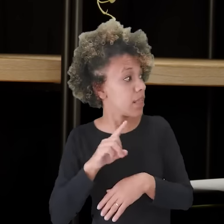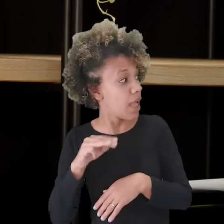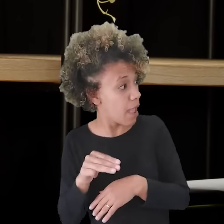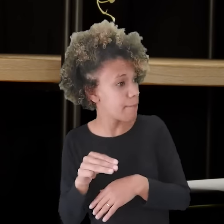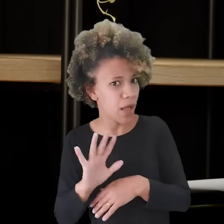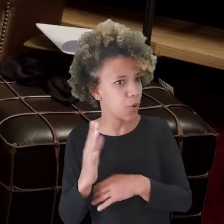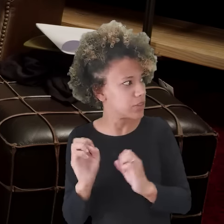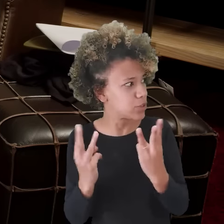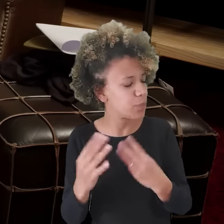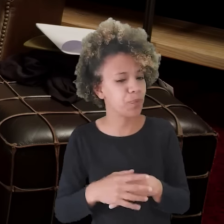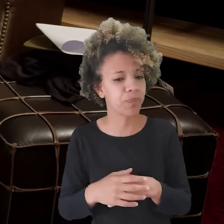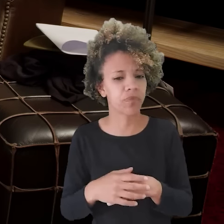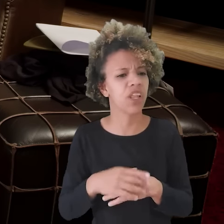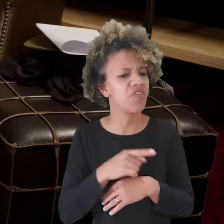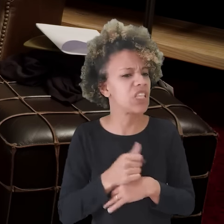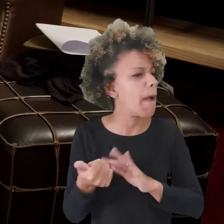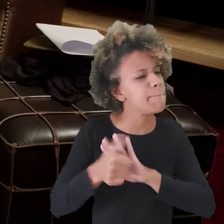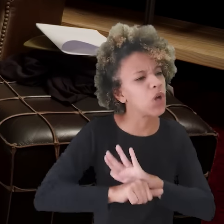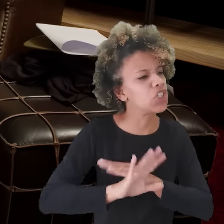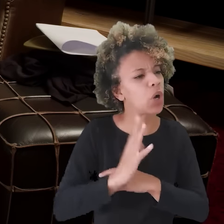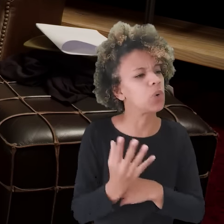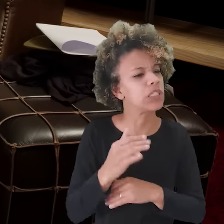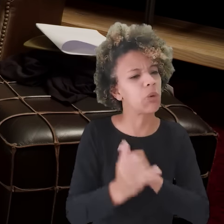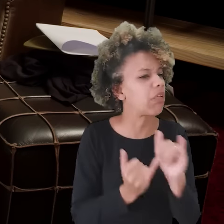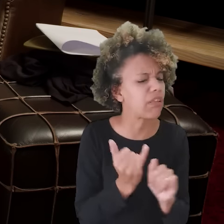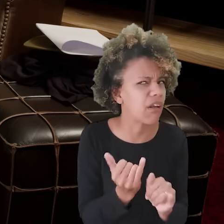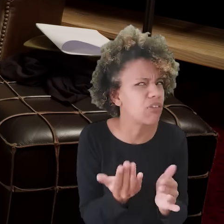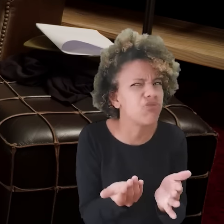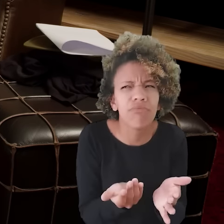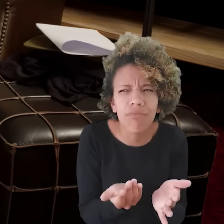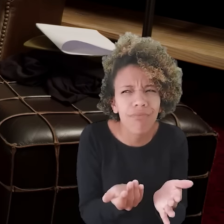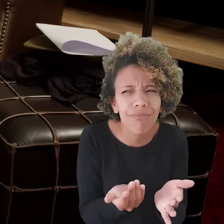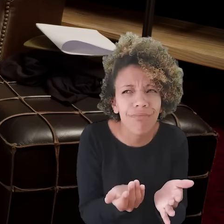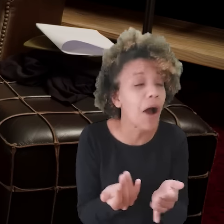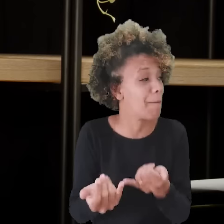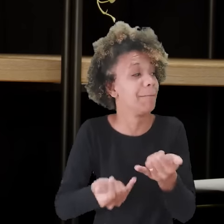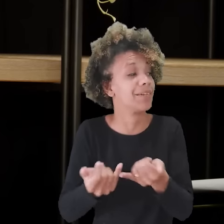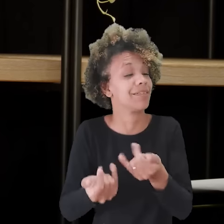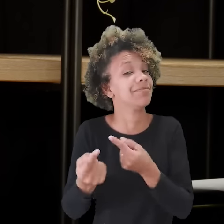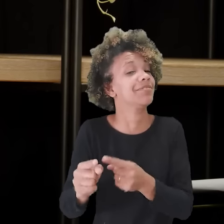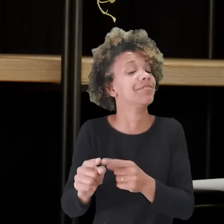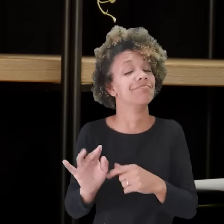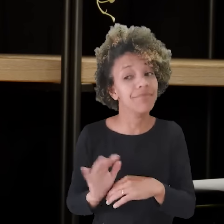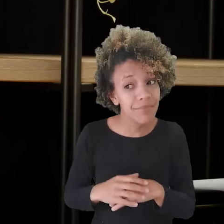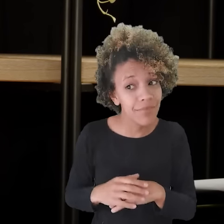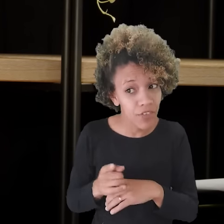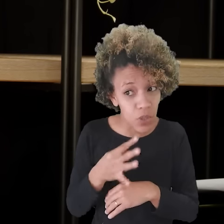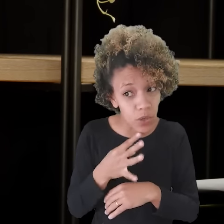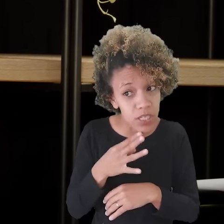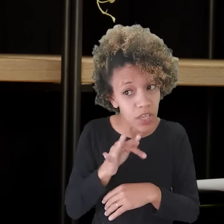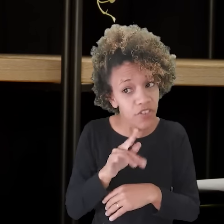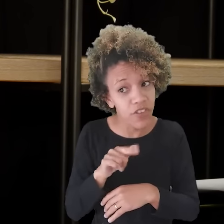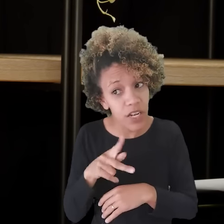me mandou uma DM até aconteceu no show o cara me mandou uma game falou você é a pior coisa que já aconteceu na internet e tal aí eu brincando com ele eu falei assim